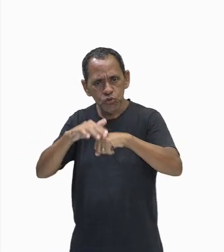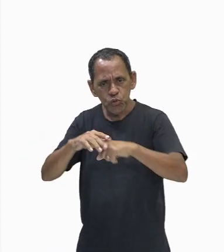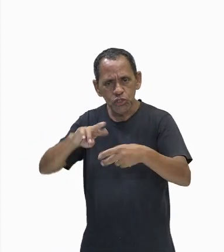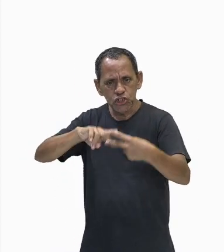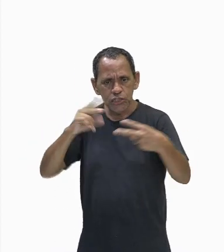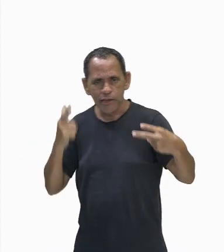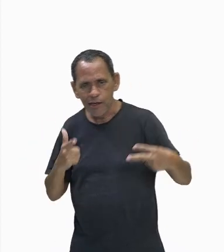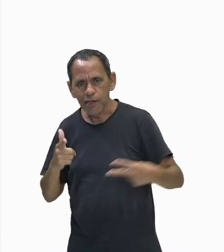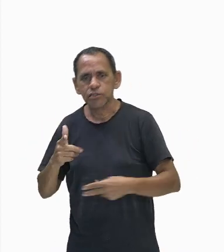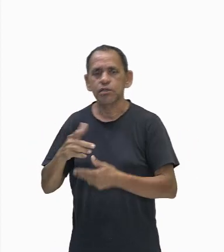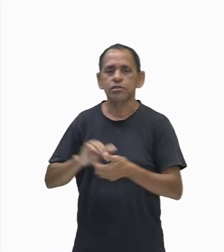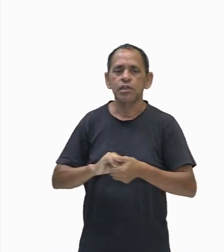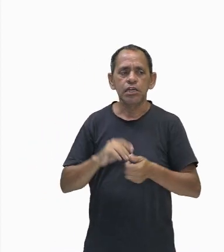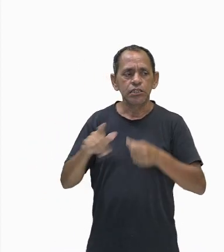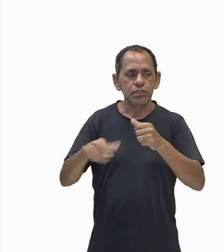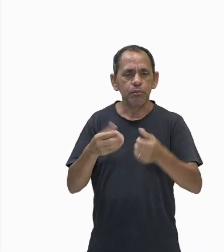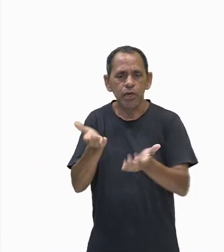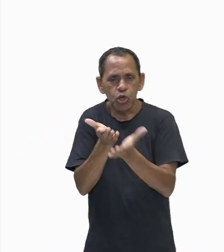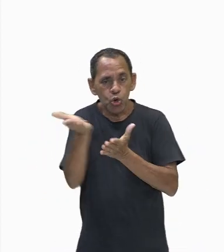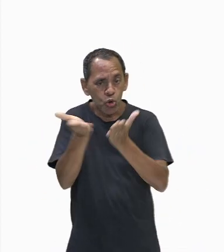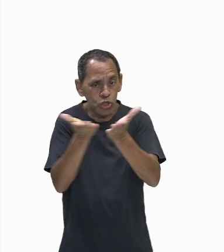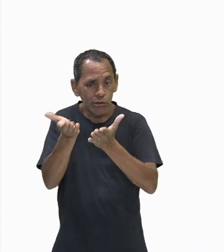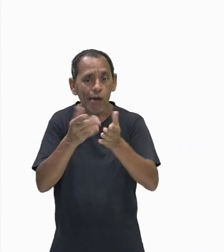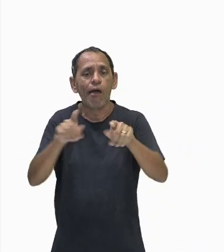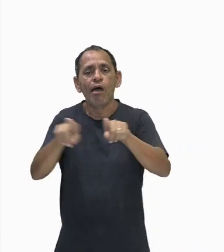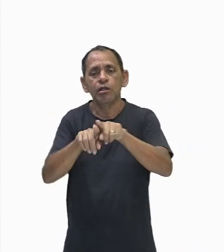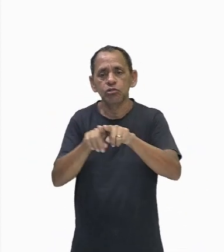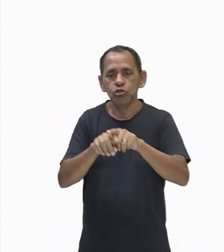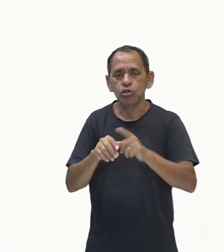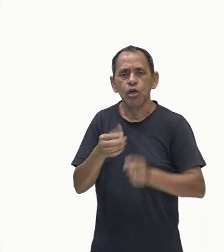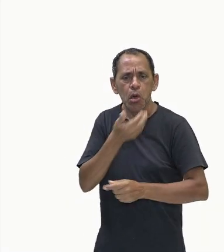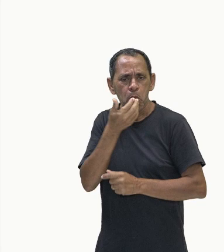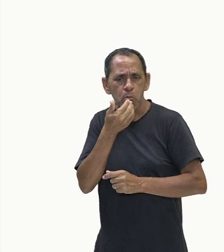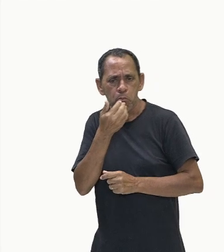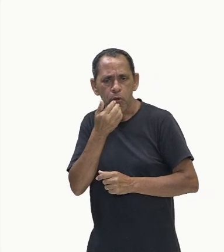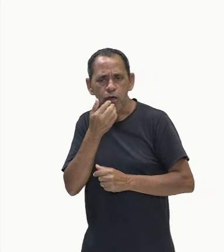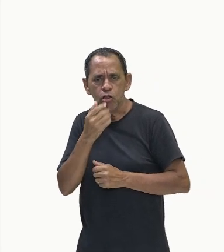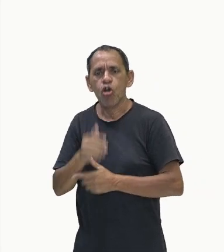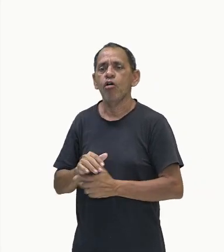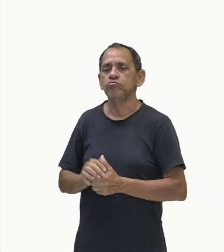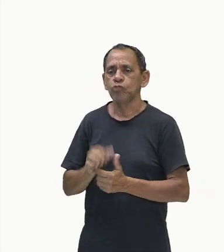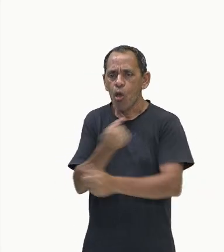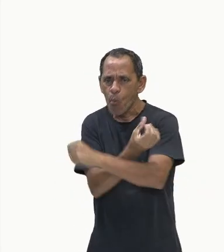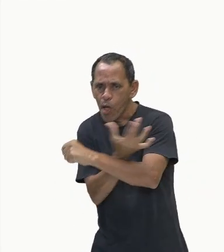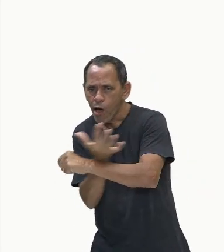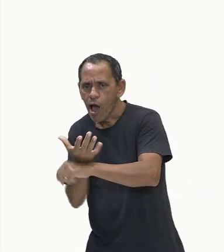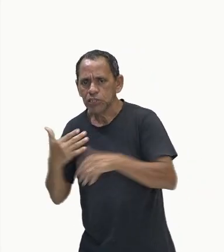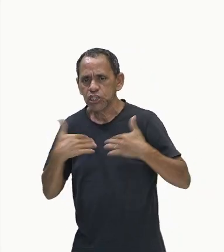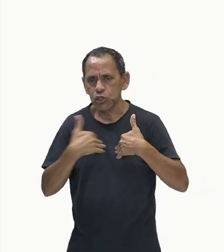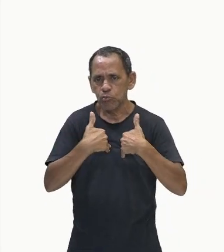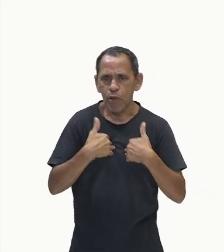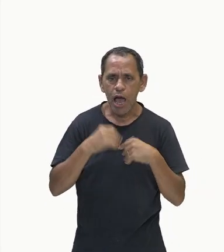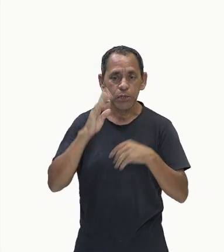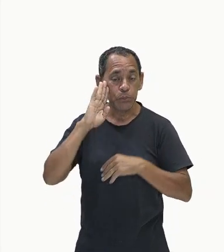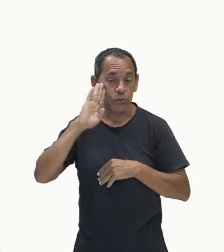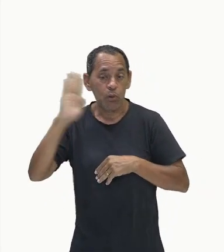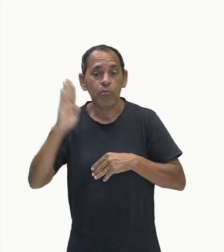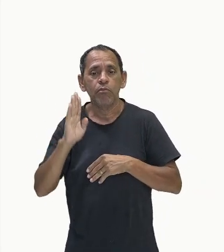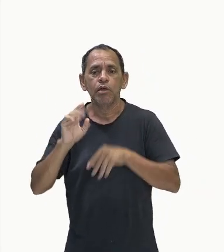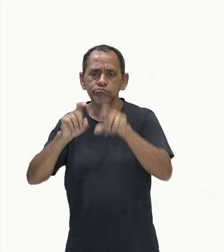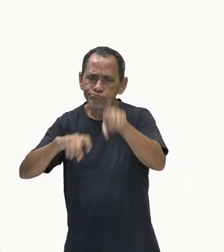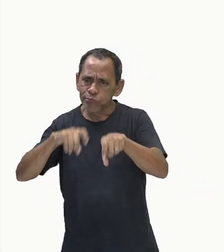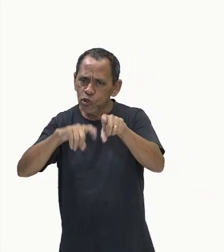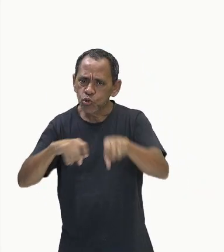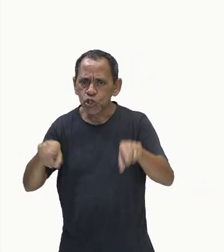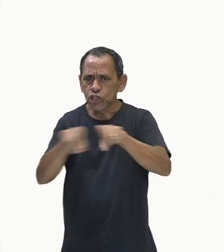genéticas, melhoramento genético de plantas e animais, principalmente para a agricultura, para